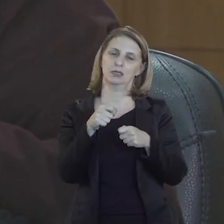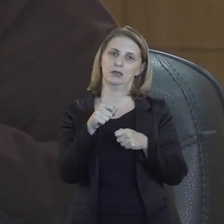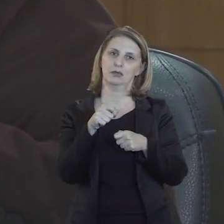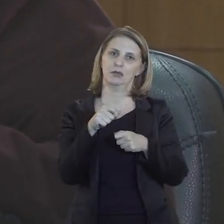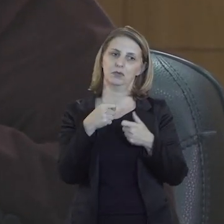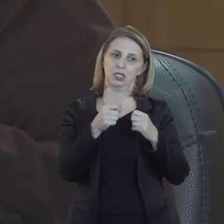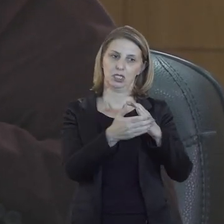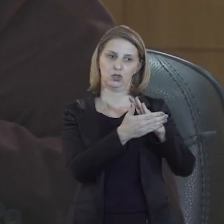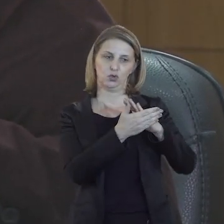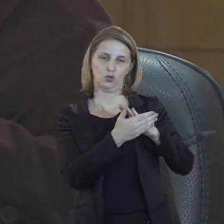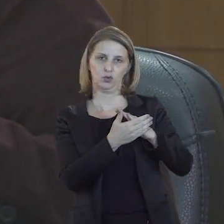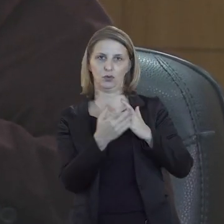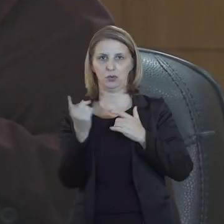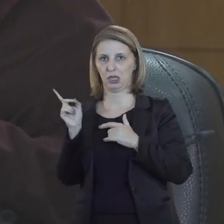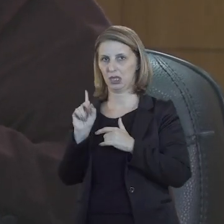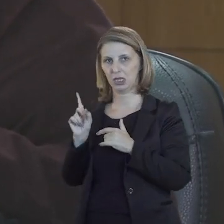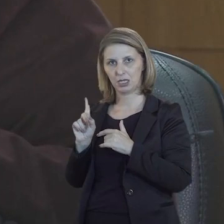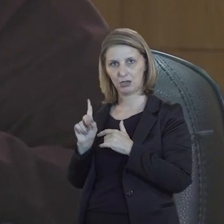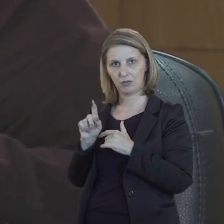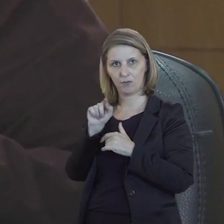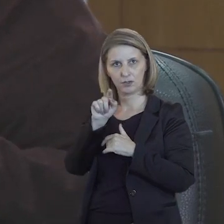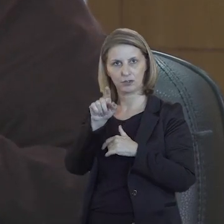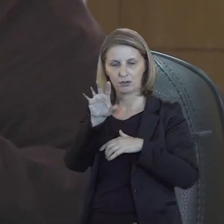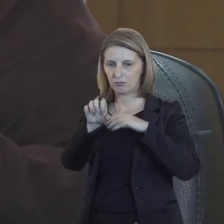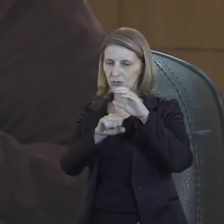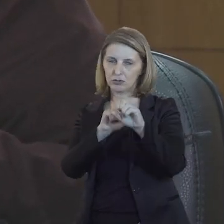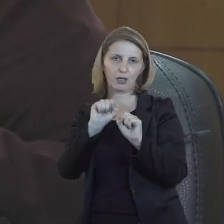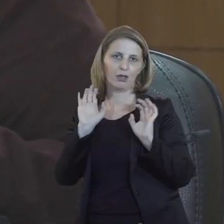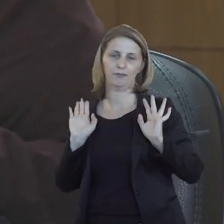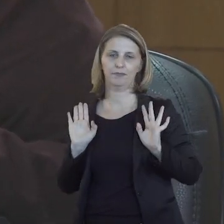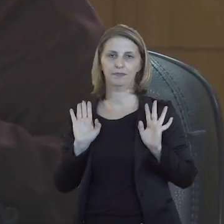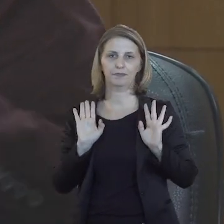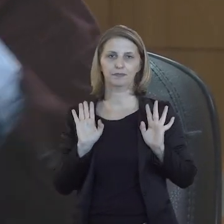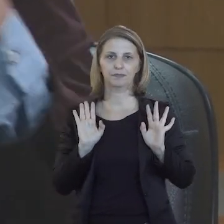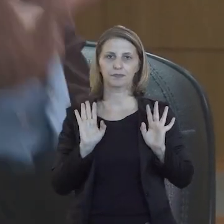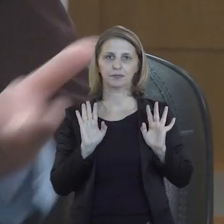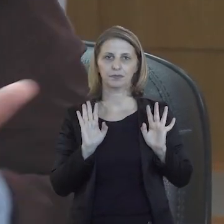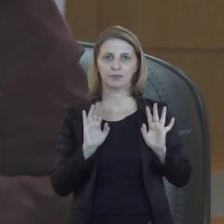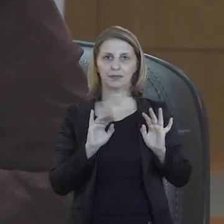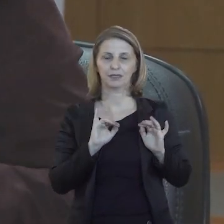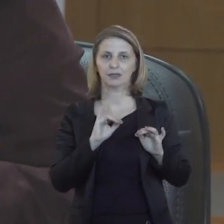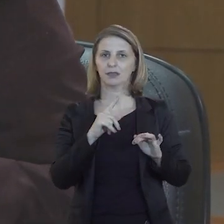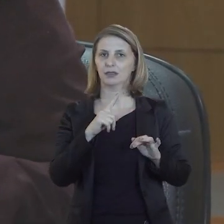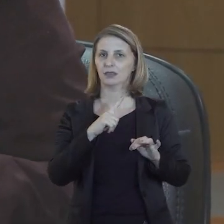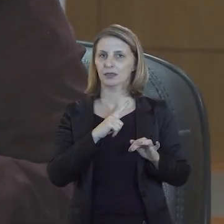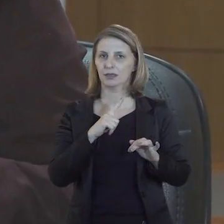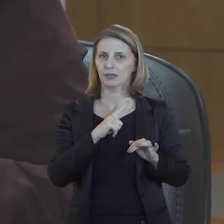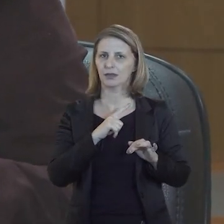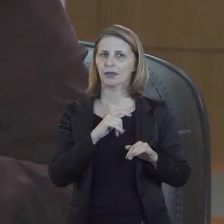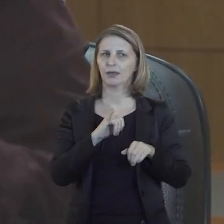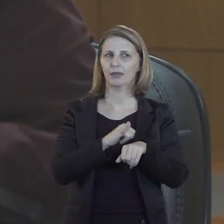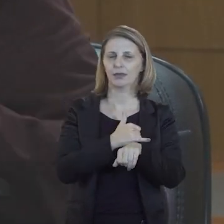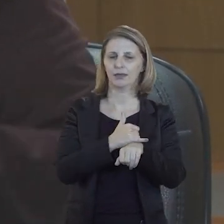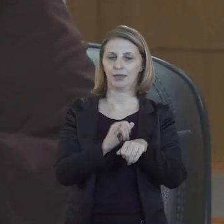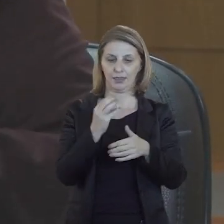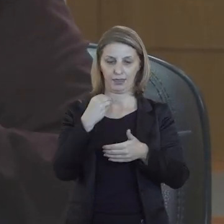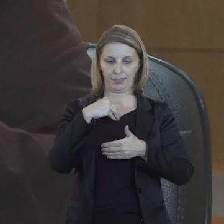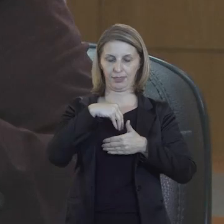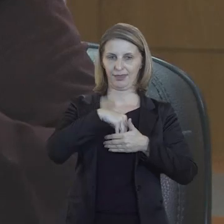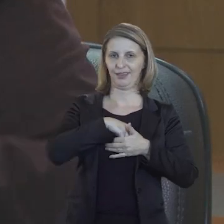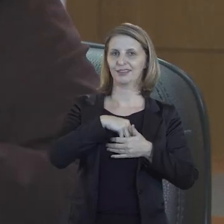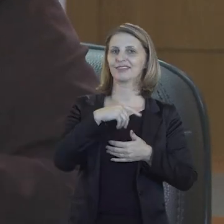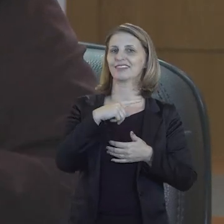sua necessidade, se você precisa de ajuda ou não, e buscar os recursos, né? E sim, nós